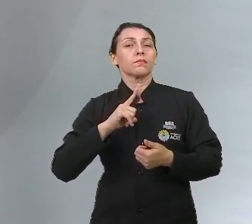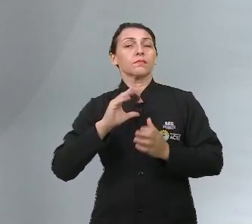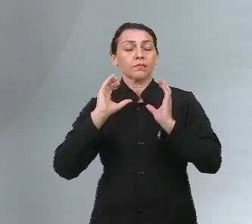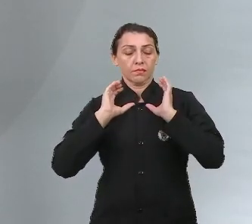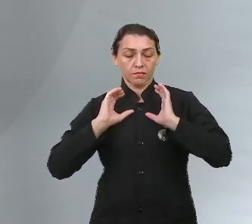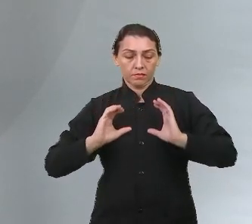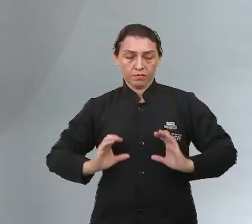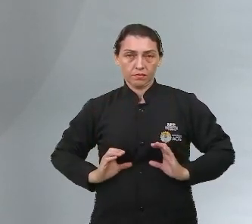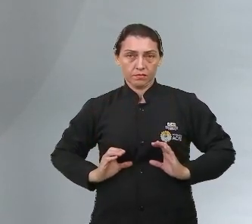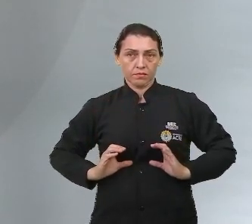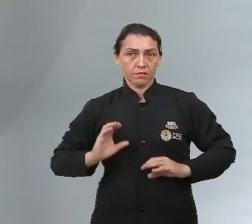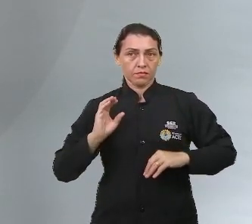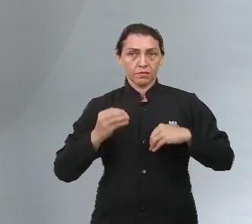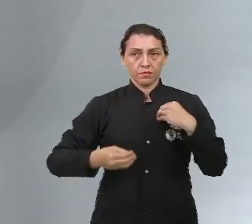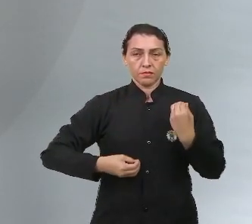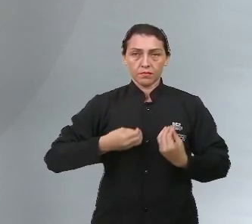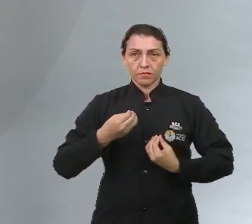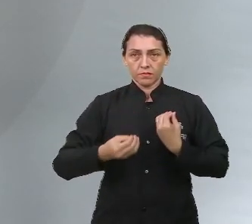E como